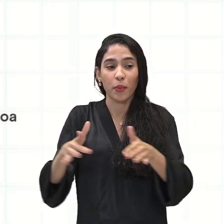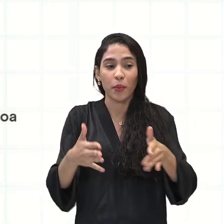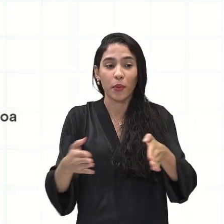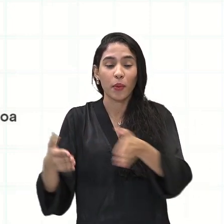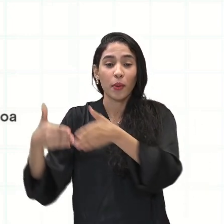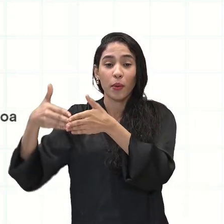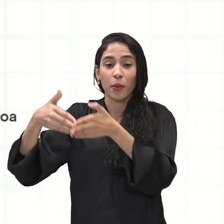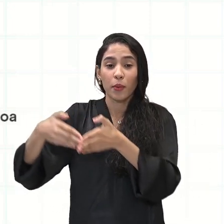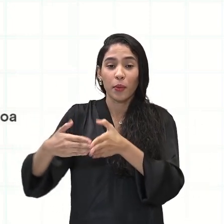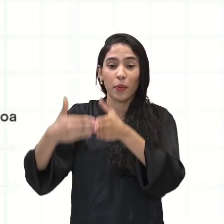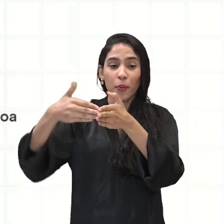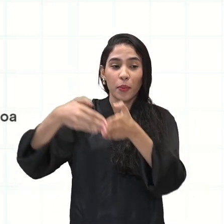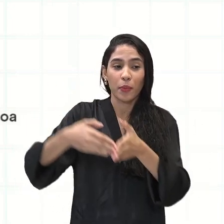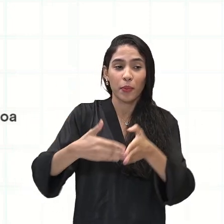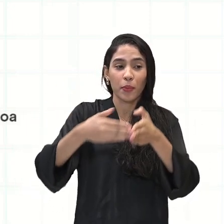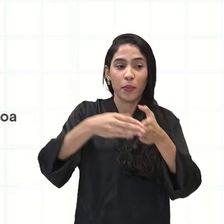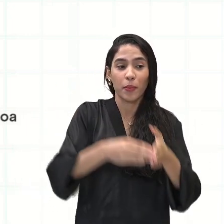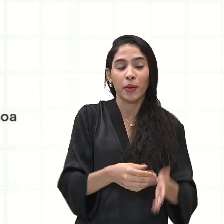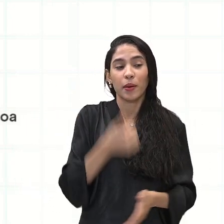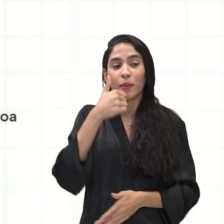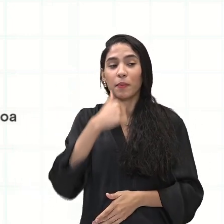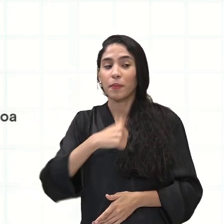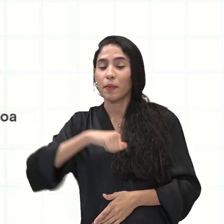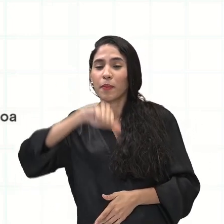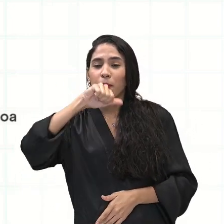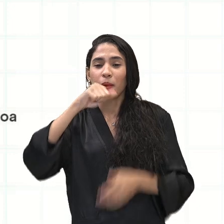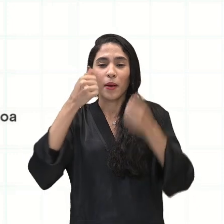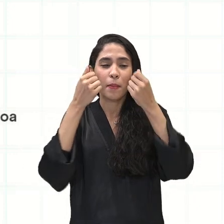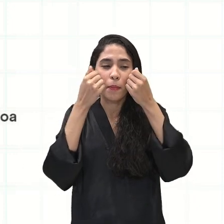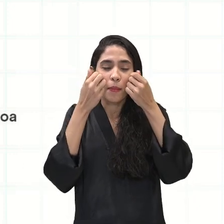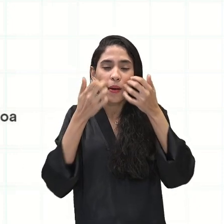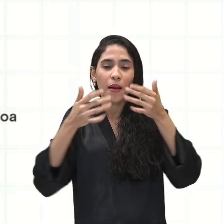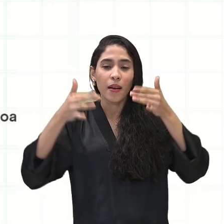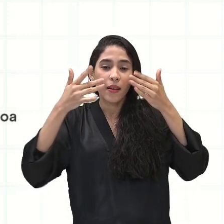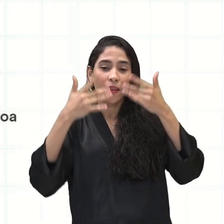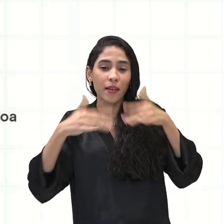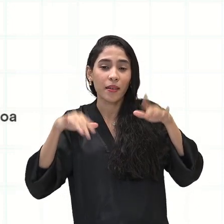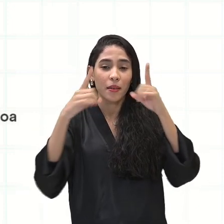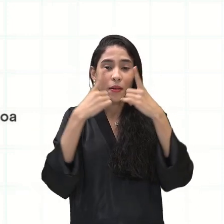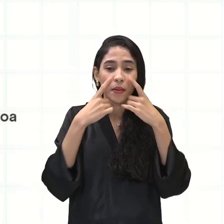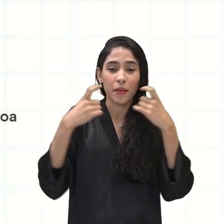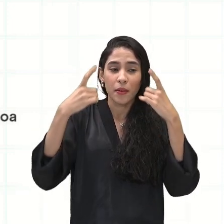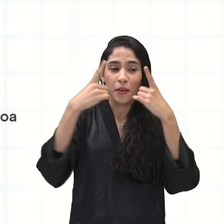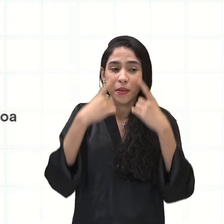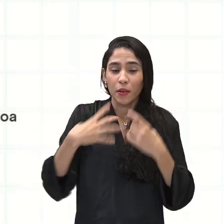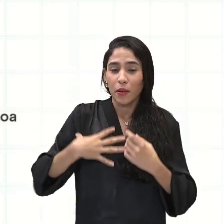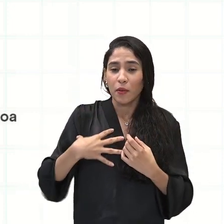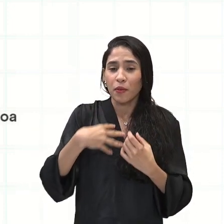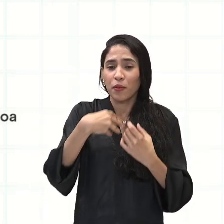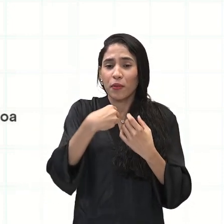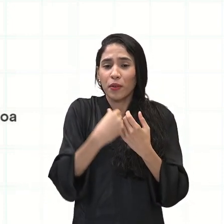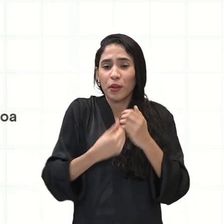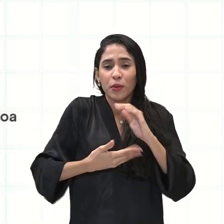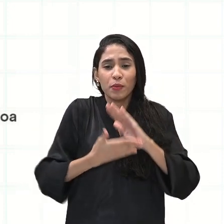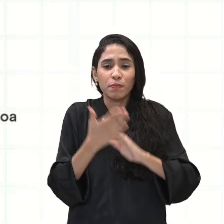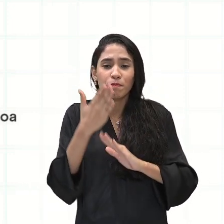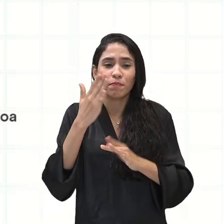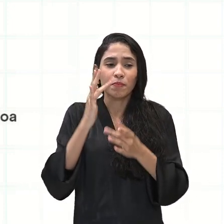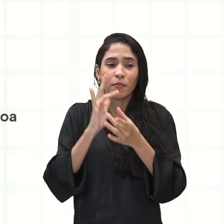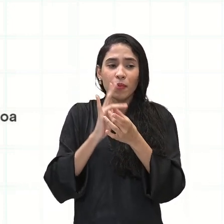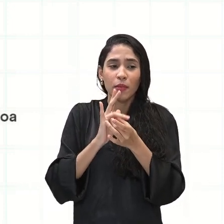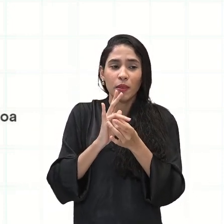mães choraram? Quantos filhos em vão rezaram? Quantas noivas ficaram